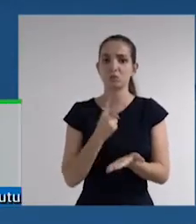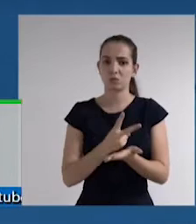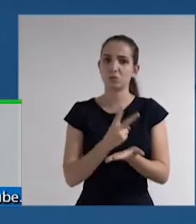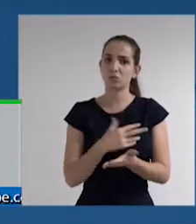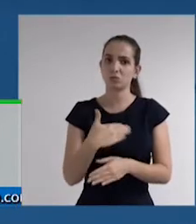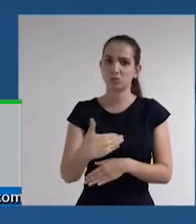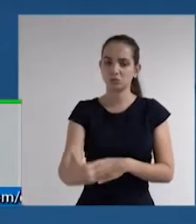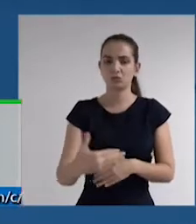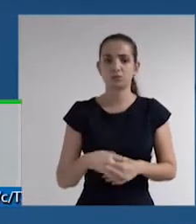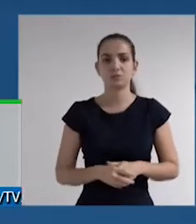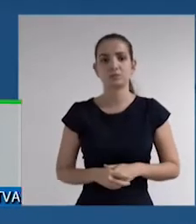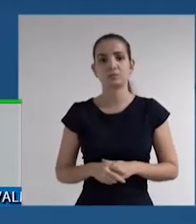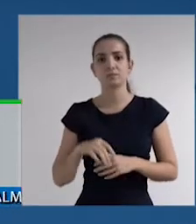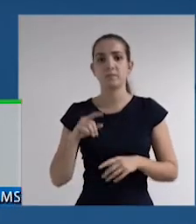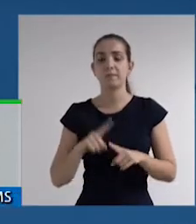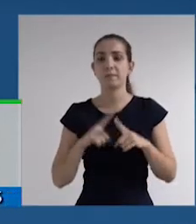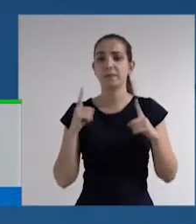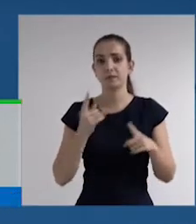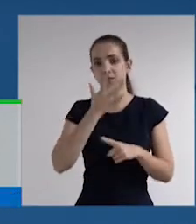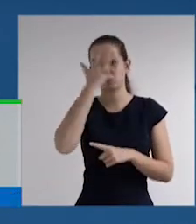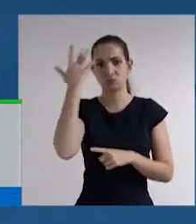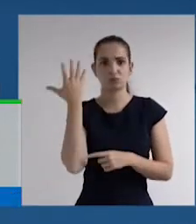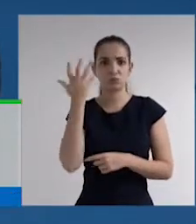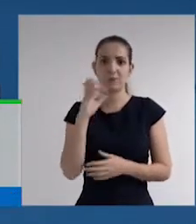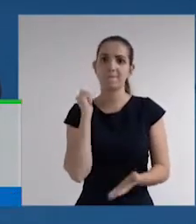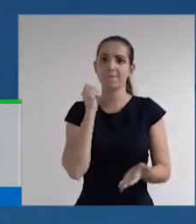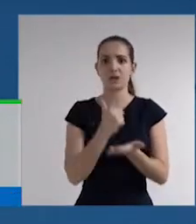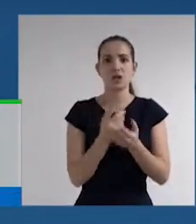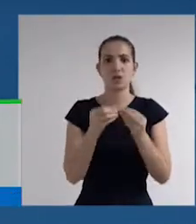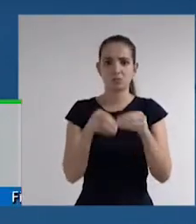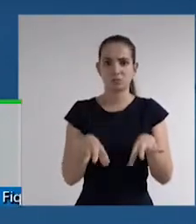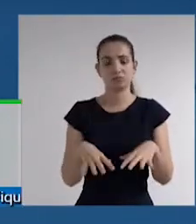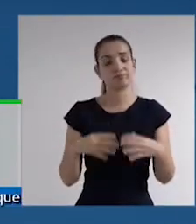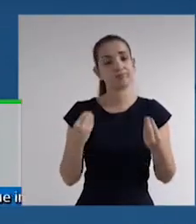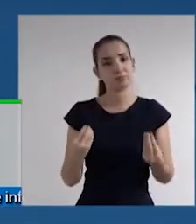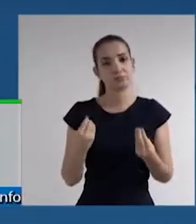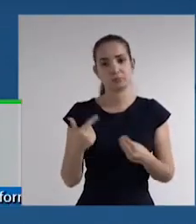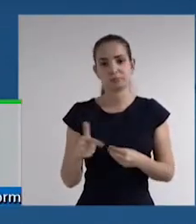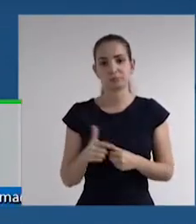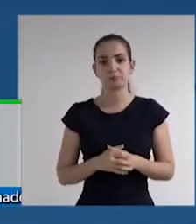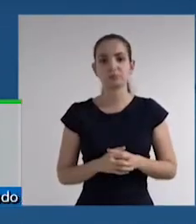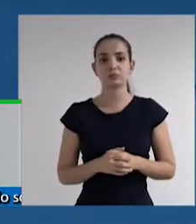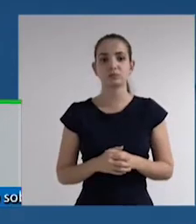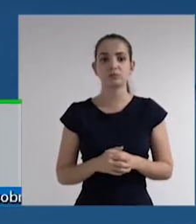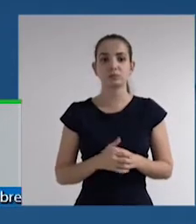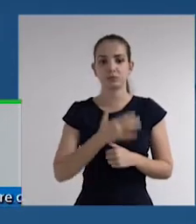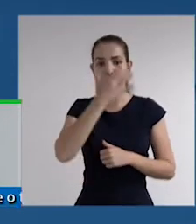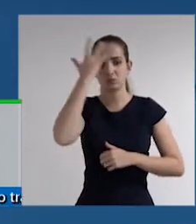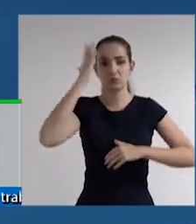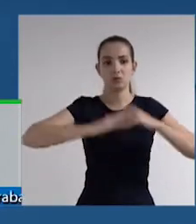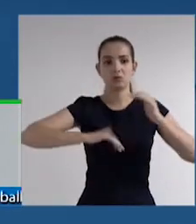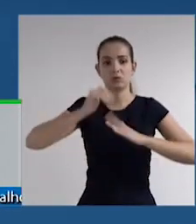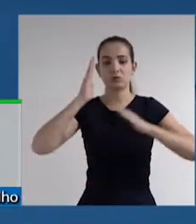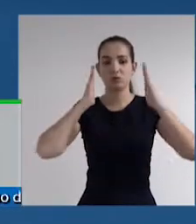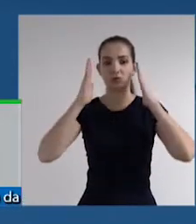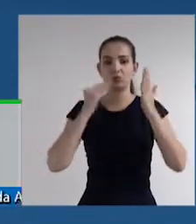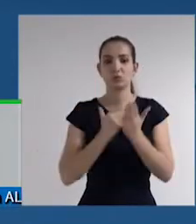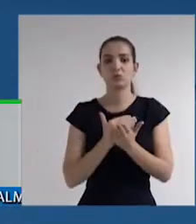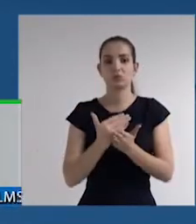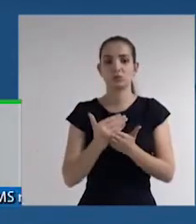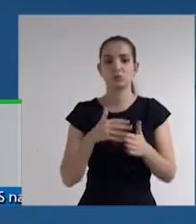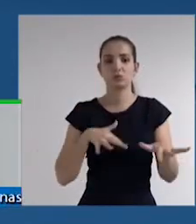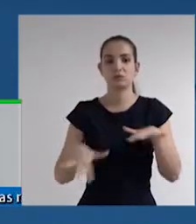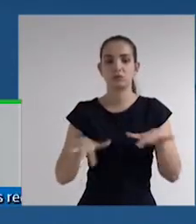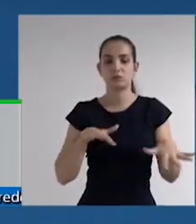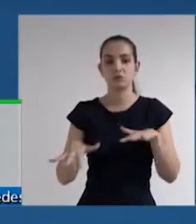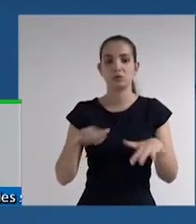mas ninguém quer pagar a conta. Isso não existe. né? Os caminhoneiros começaram um